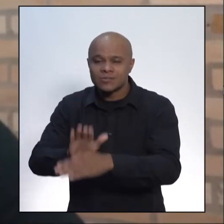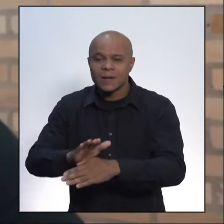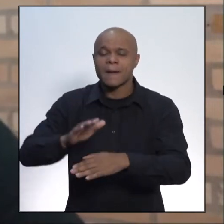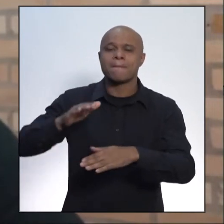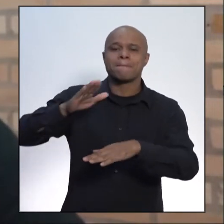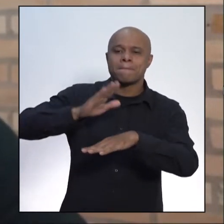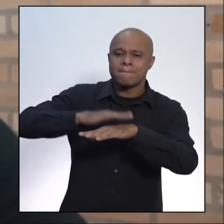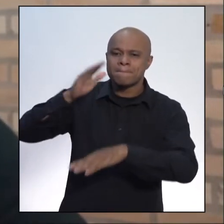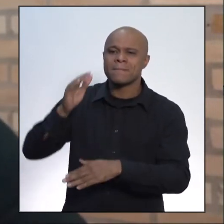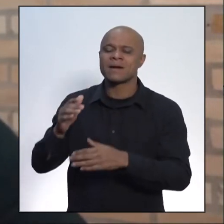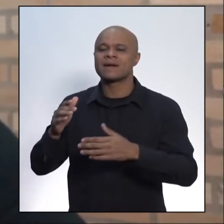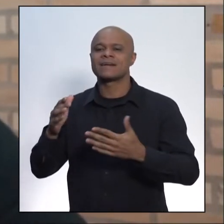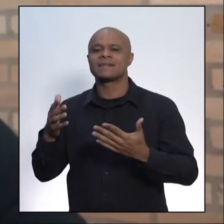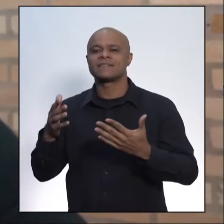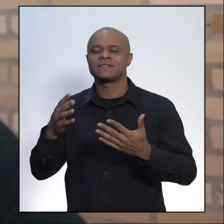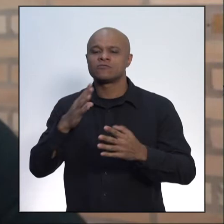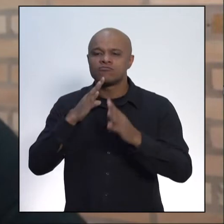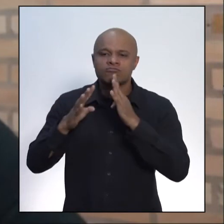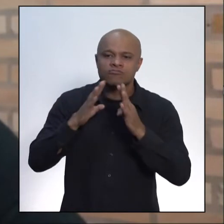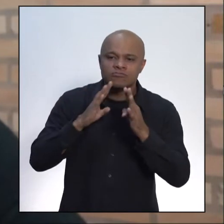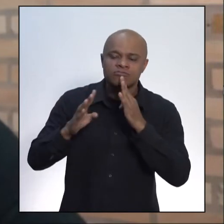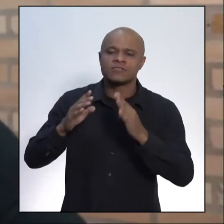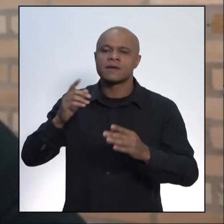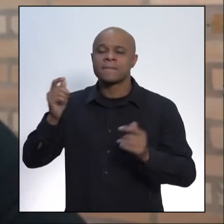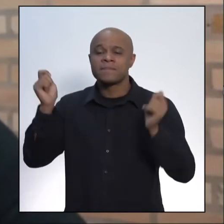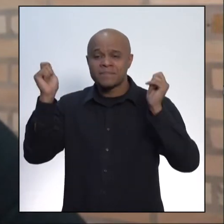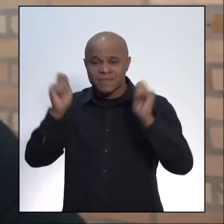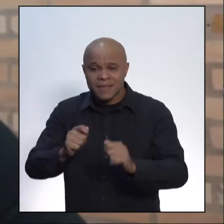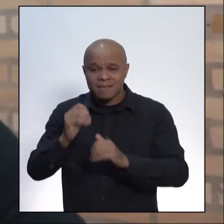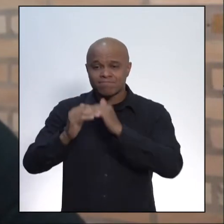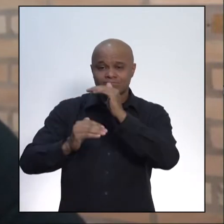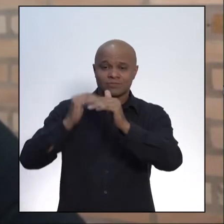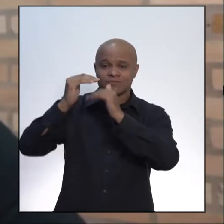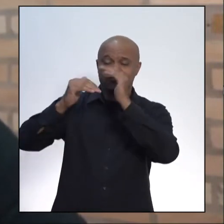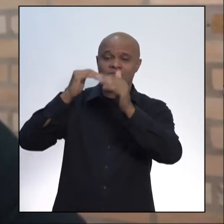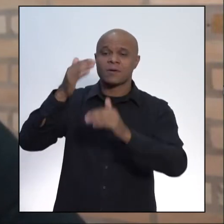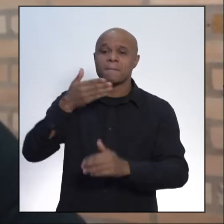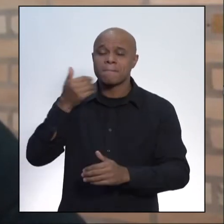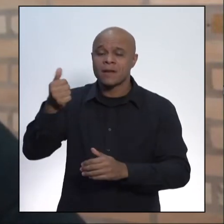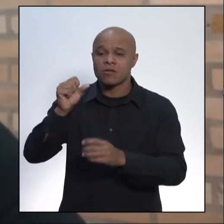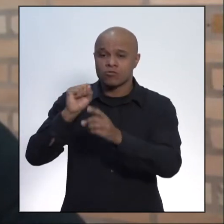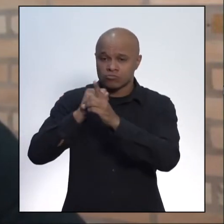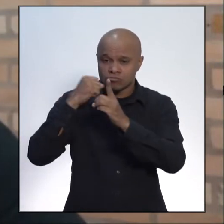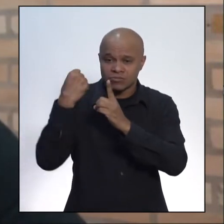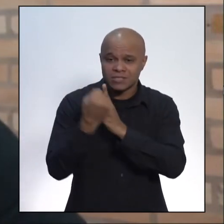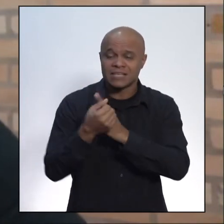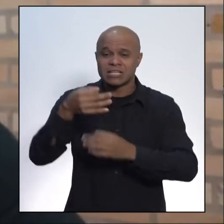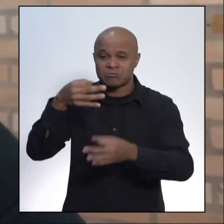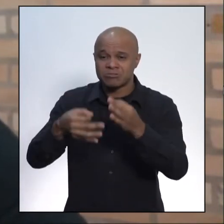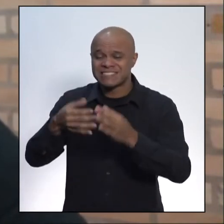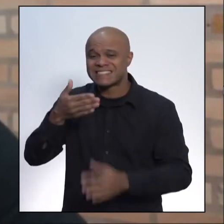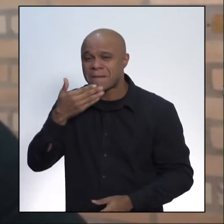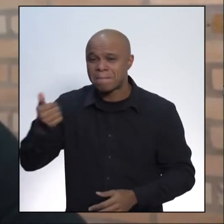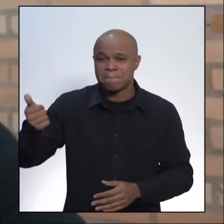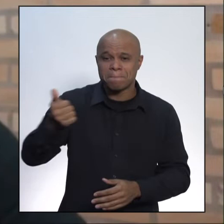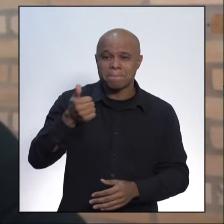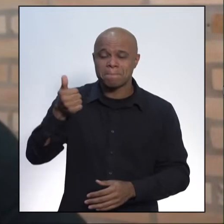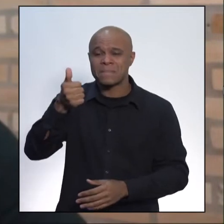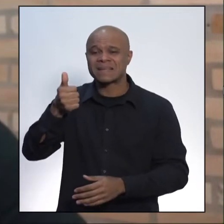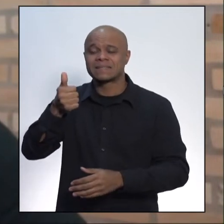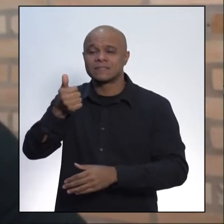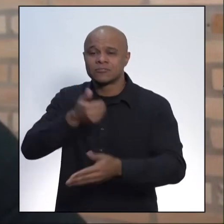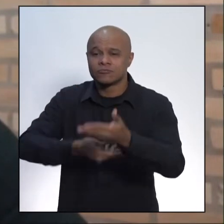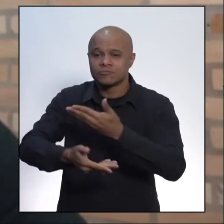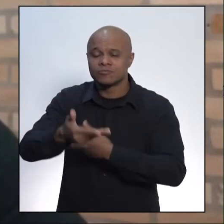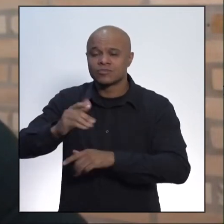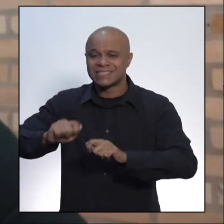acolhido, mais a gente vai conseguir se desenvolver para uma sociedade efetivamente mais justa, efetivamente mais